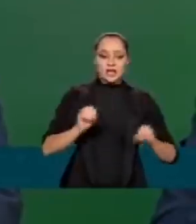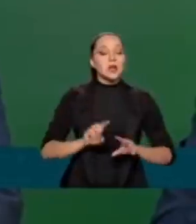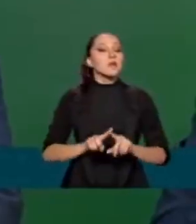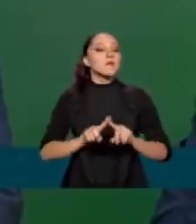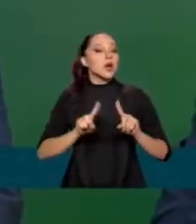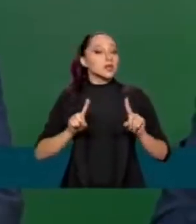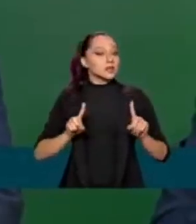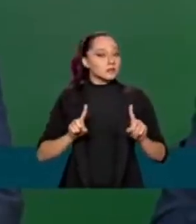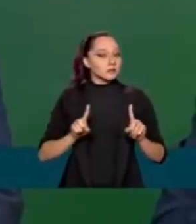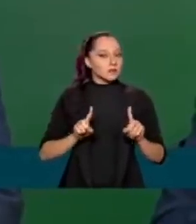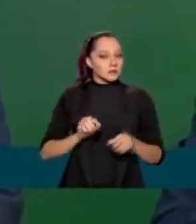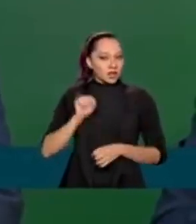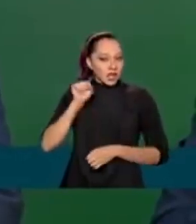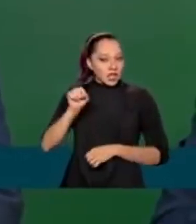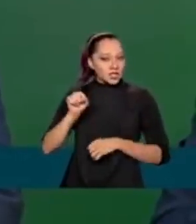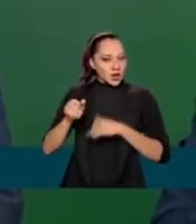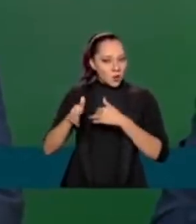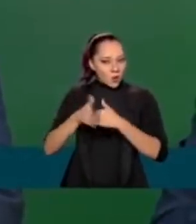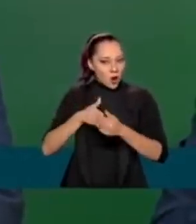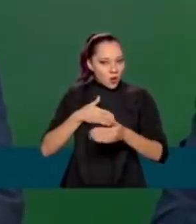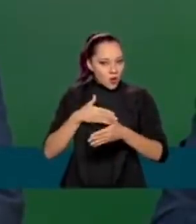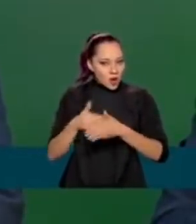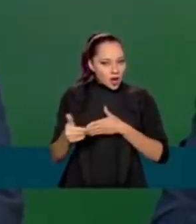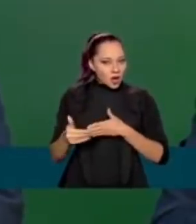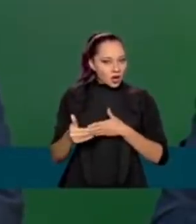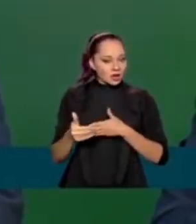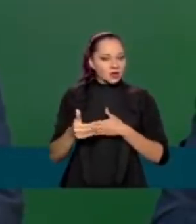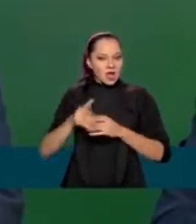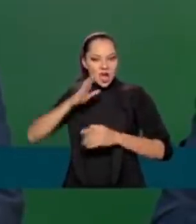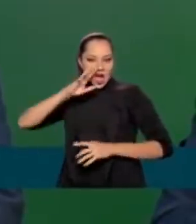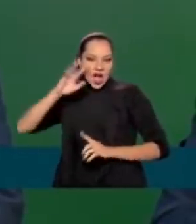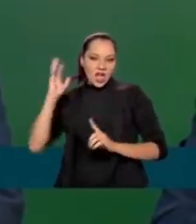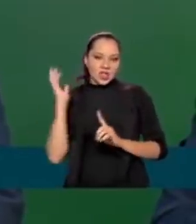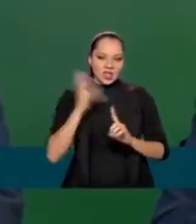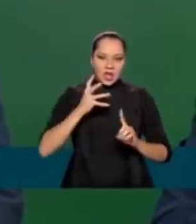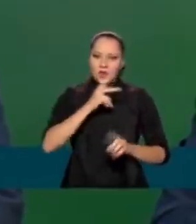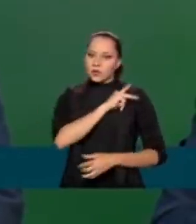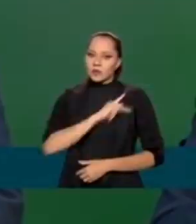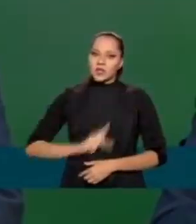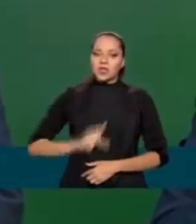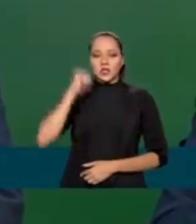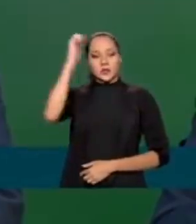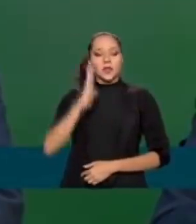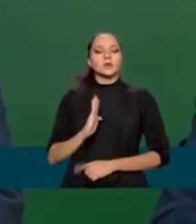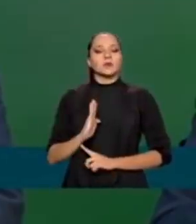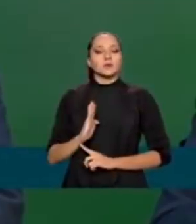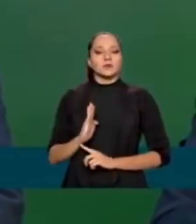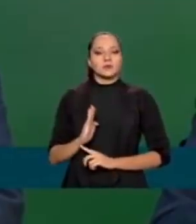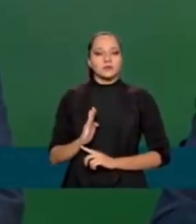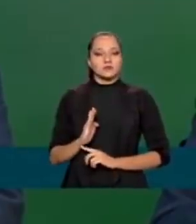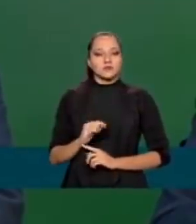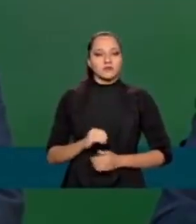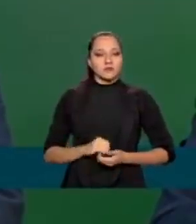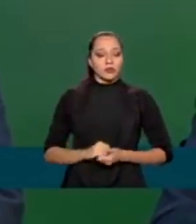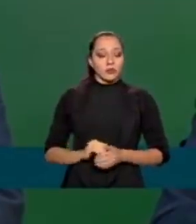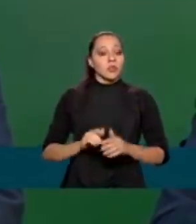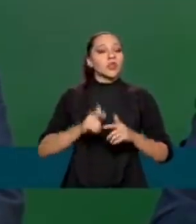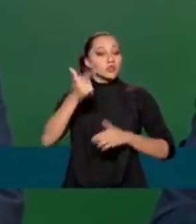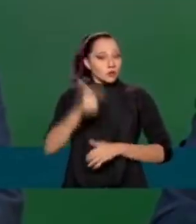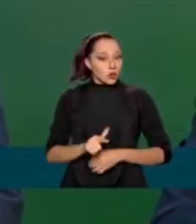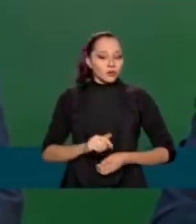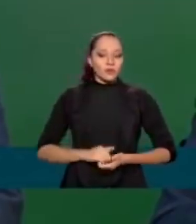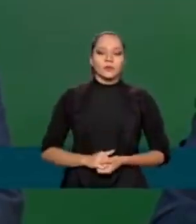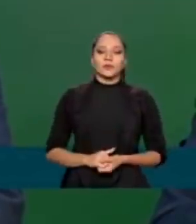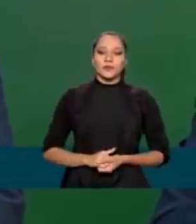que este qualquer ataque o presidente da República. Mais uma